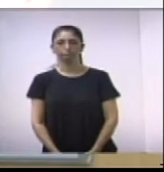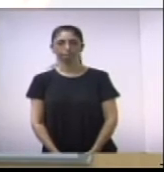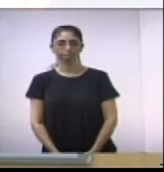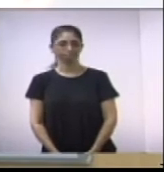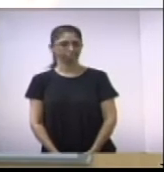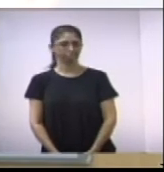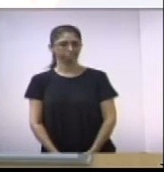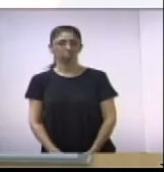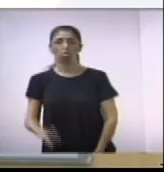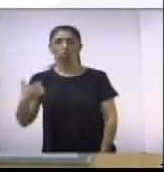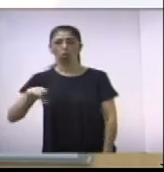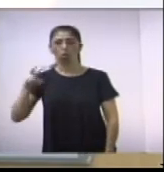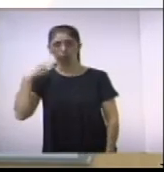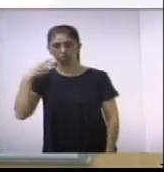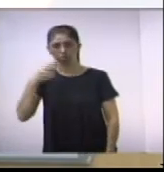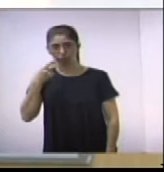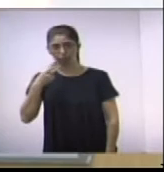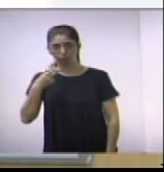Mais algum vereador?